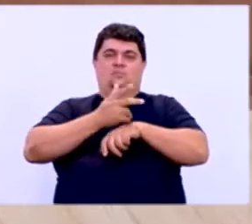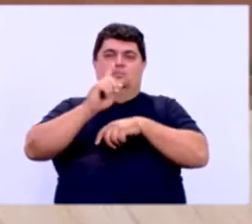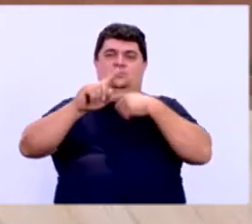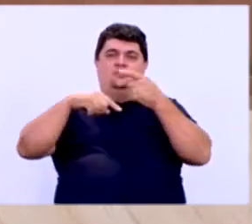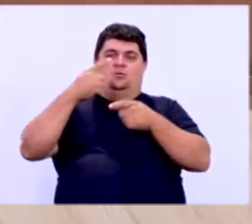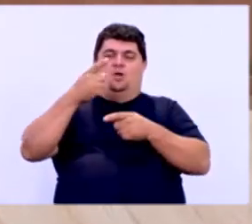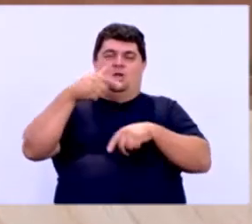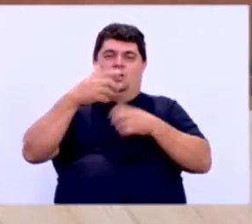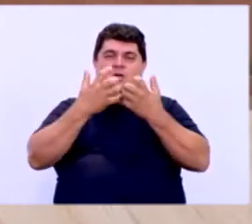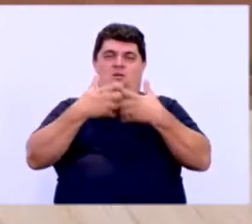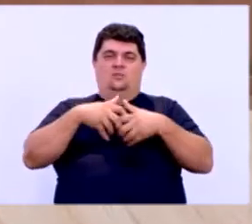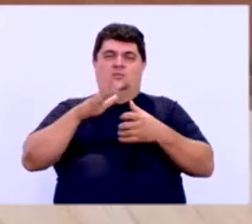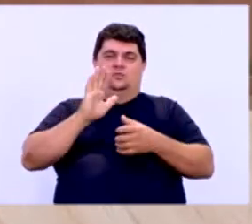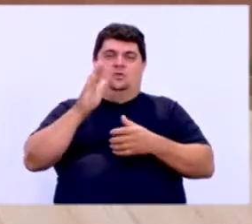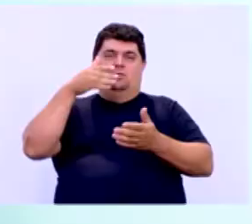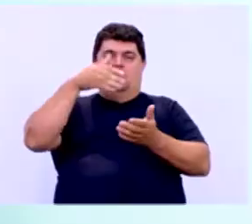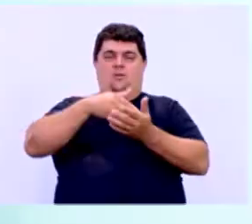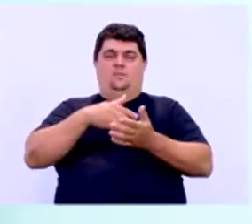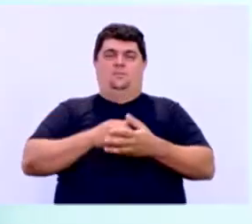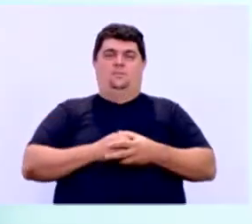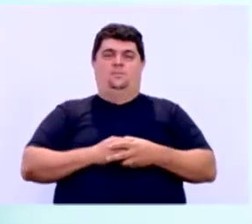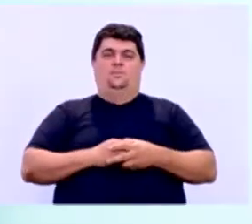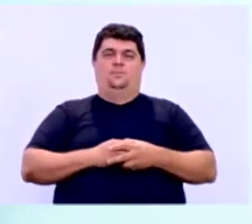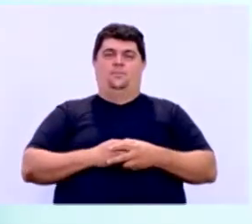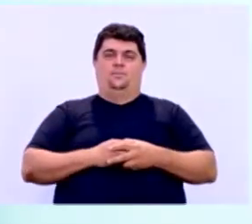aqui no IFO. Tchau e até a próxima.